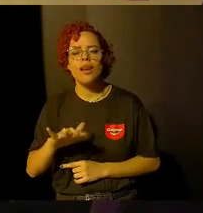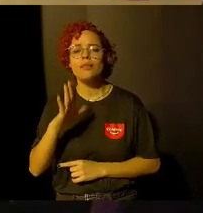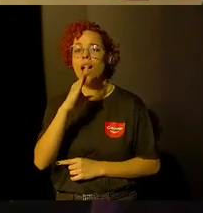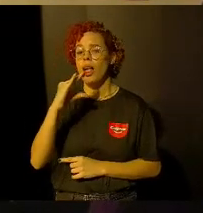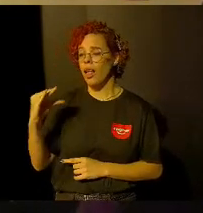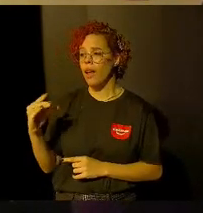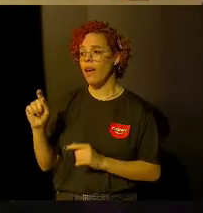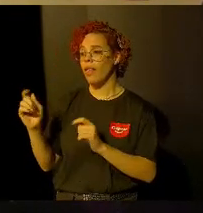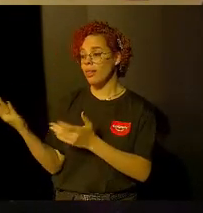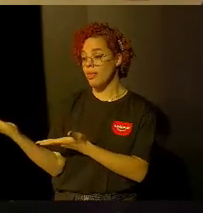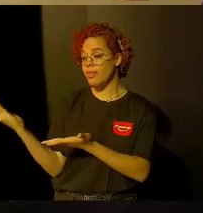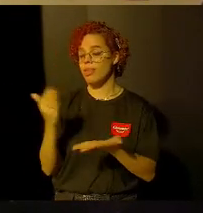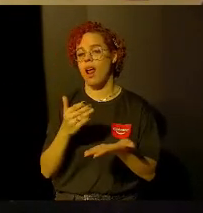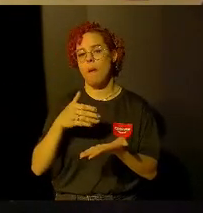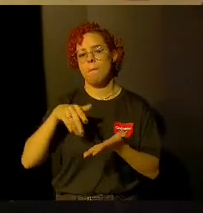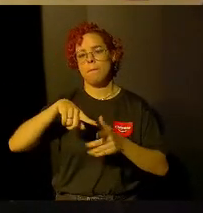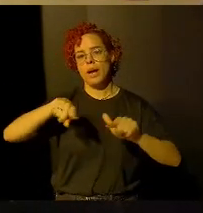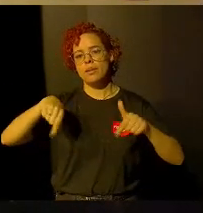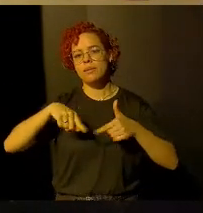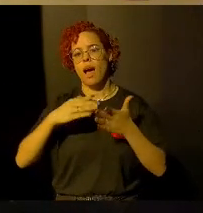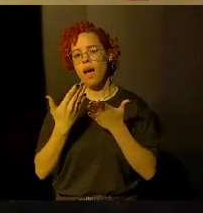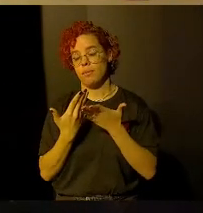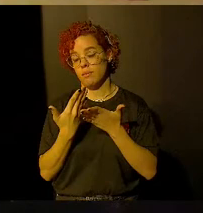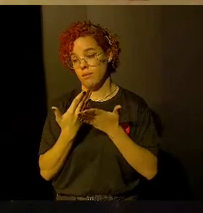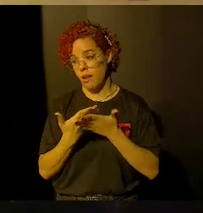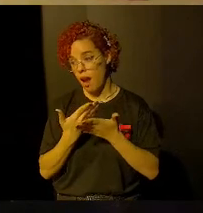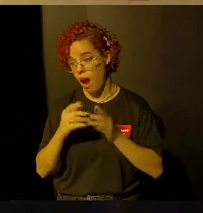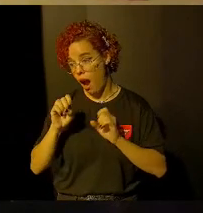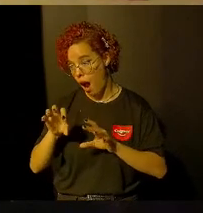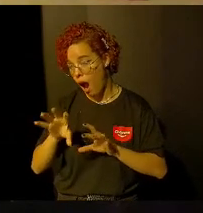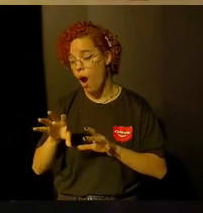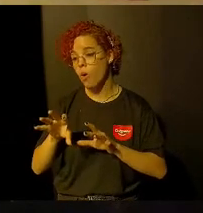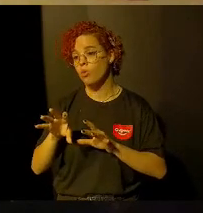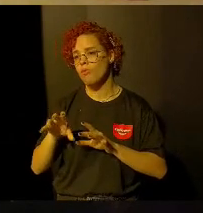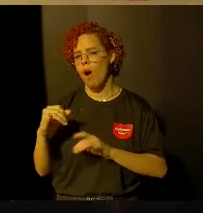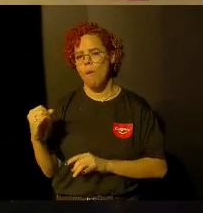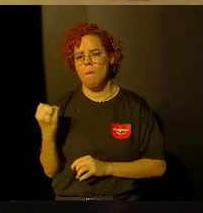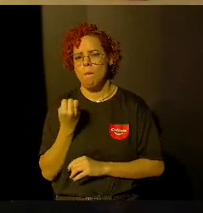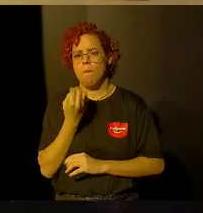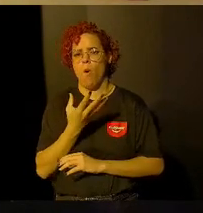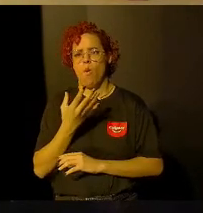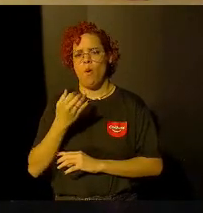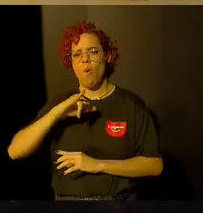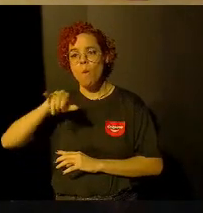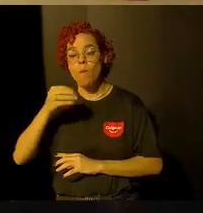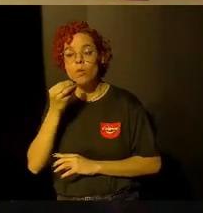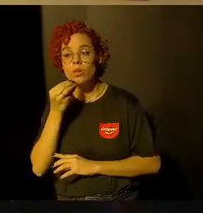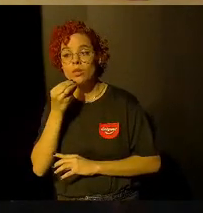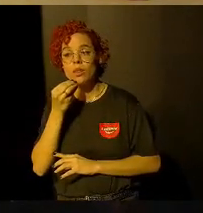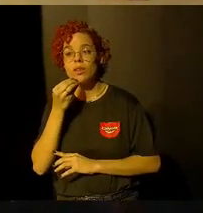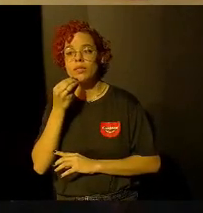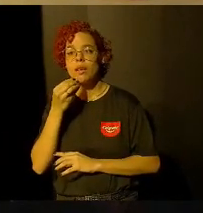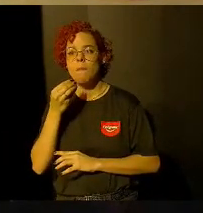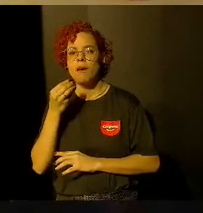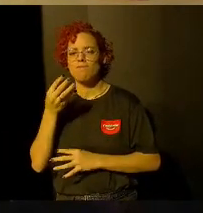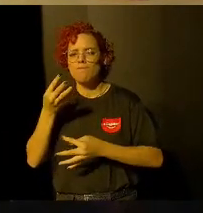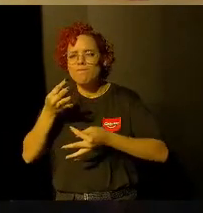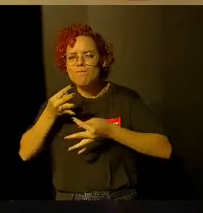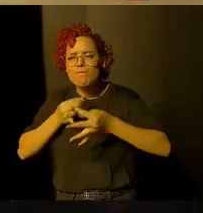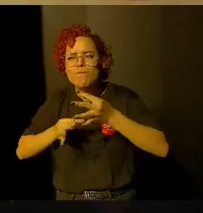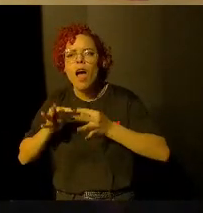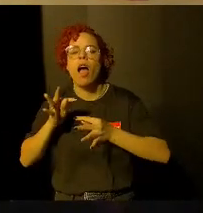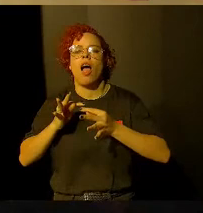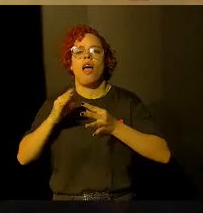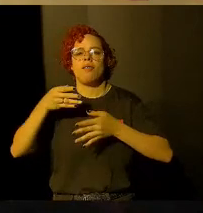de aula que é uma boa oportunidade de tratar da temática racial porque a temática